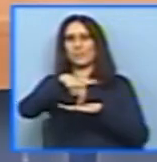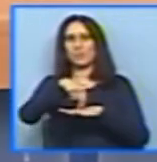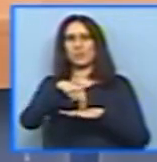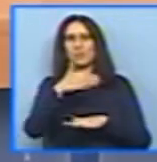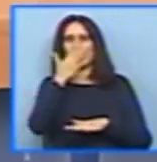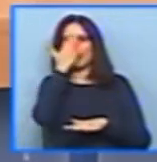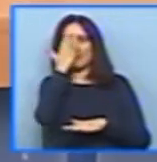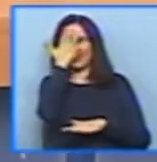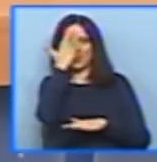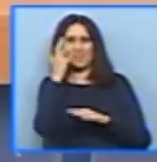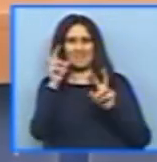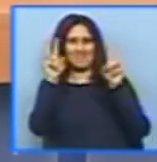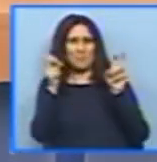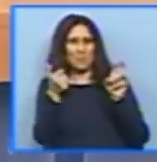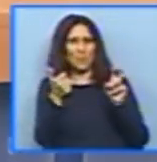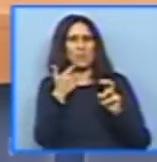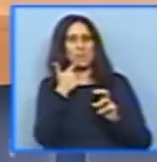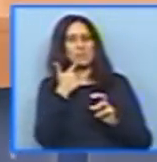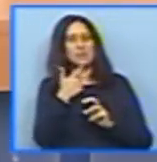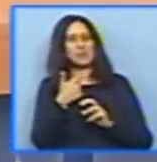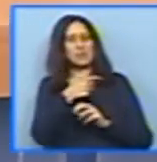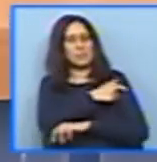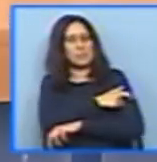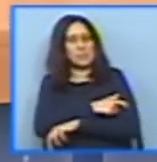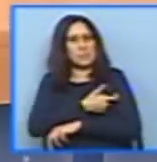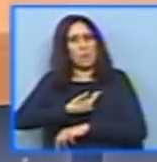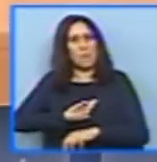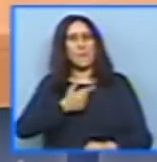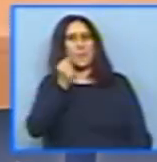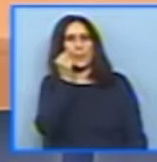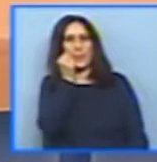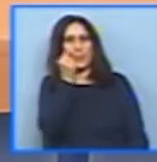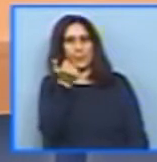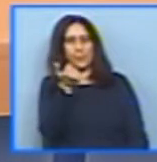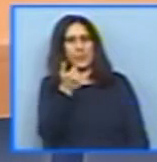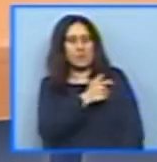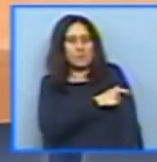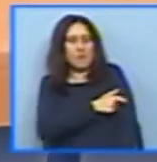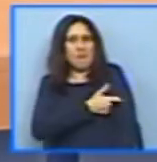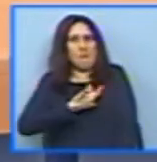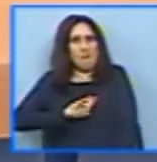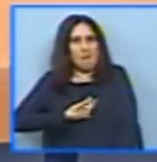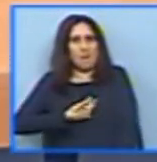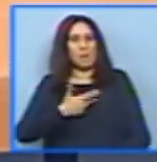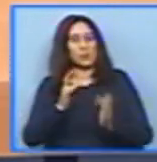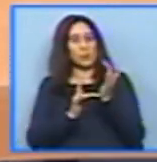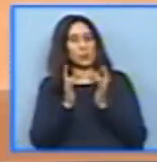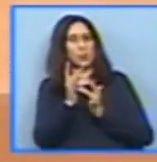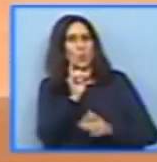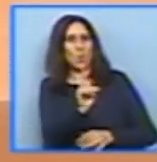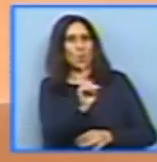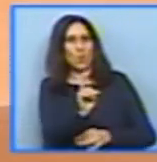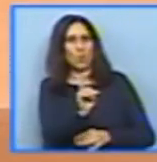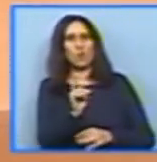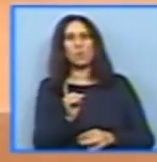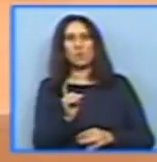máscara, em bom sentido, ou seja, com a sua representatividade de Pai, com a sua representatividade em Jesus Cristo,